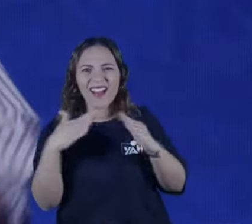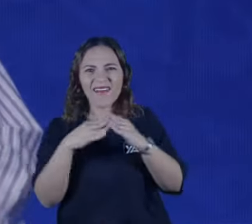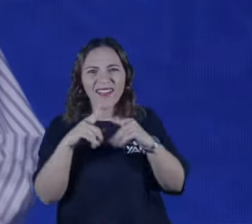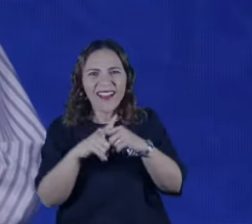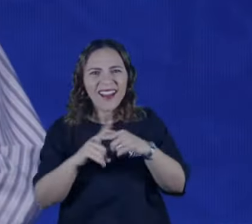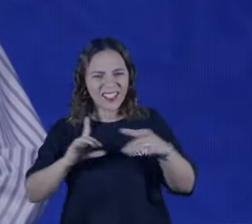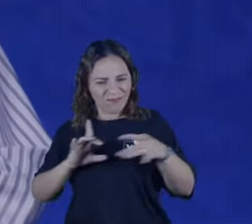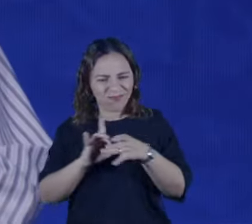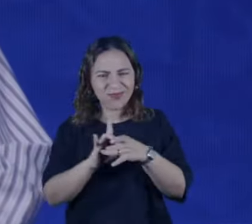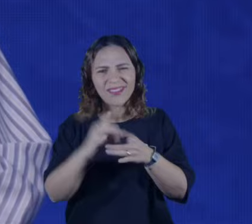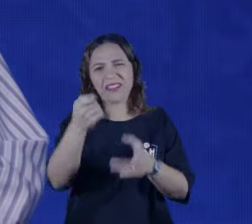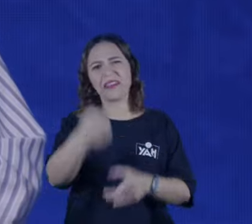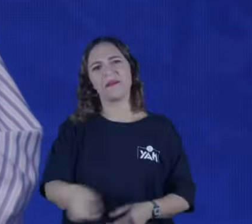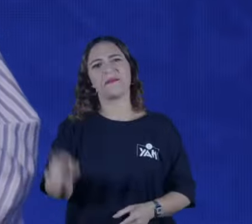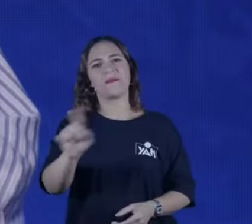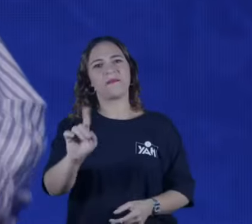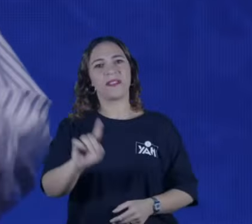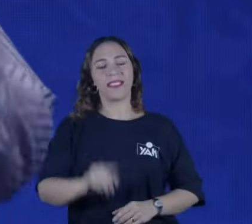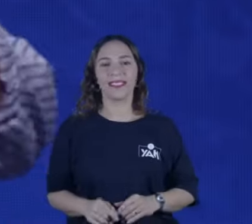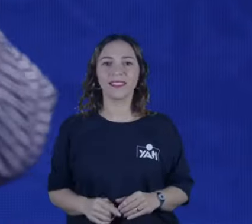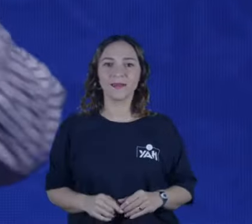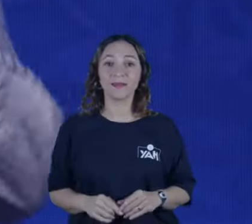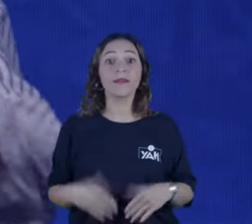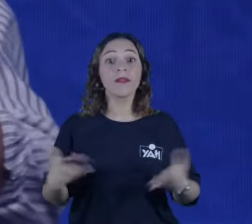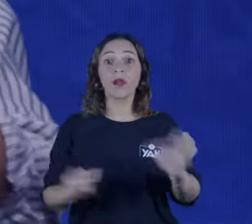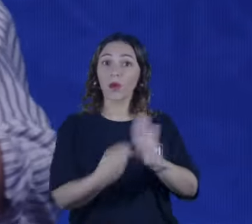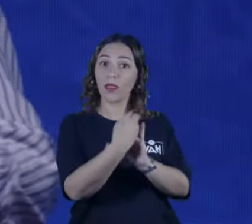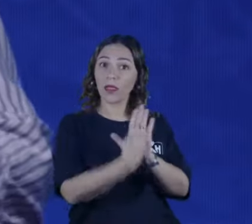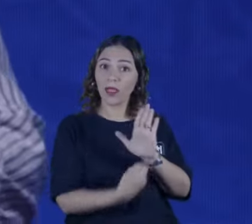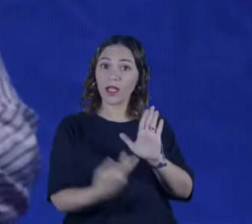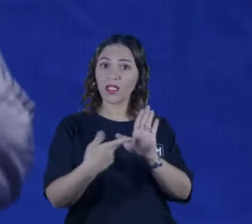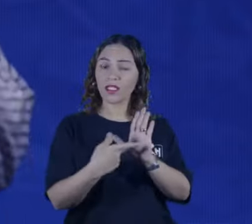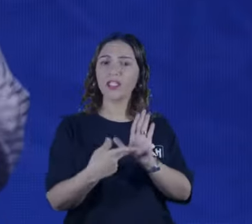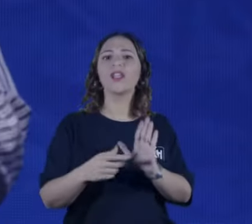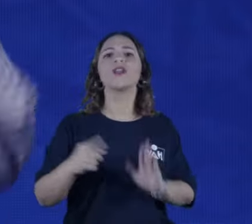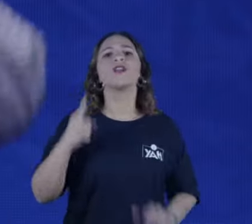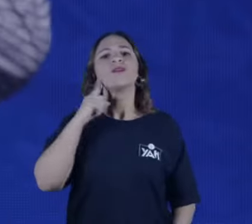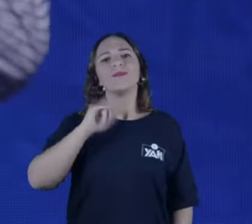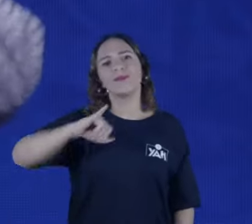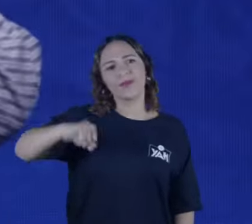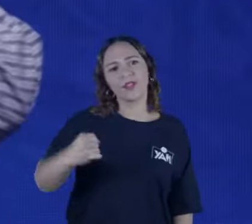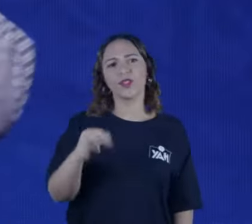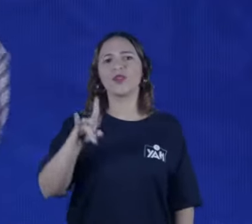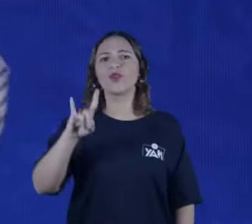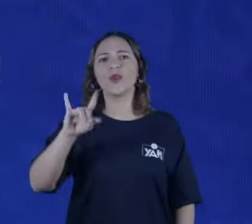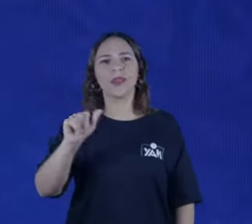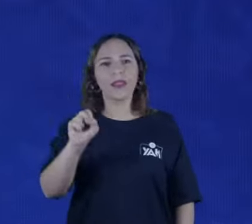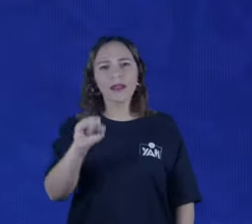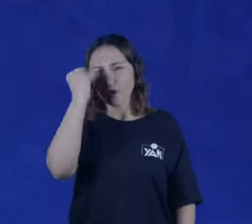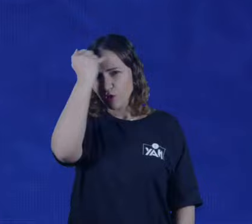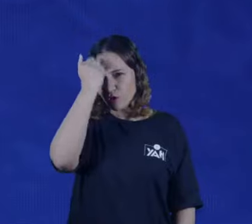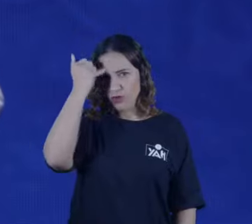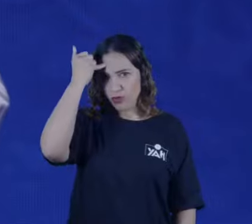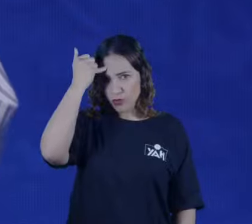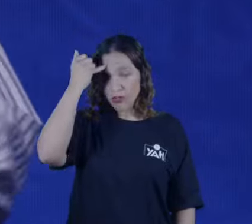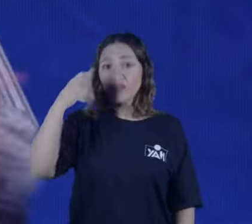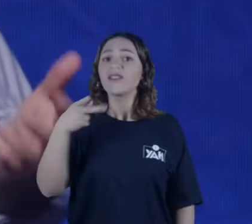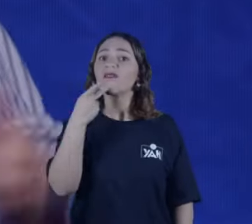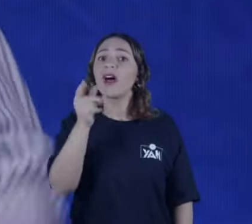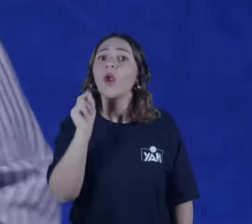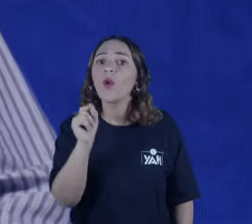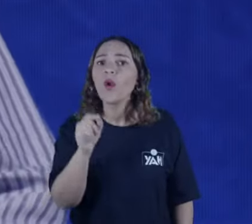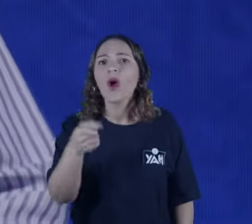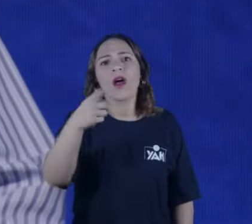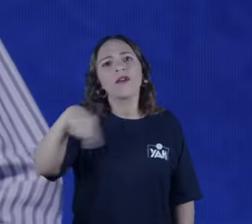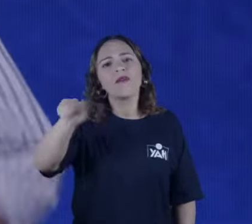precisamos do corpo de Cristo. Então, o texto de Judas, ele fala, guardai-vos